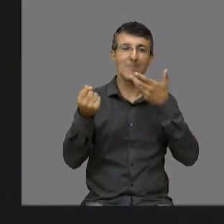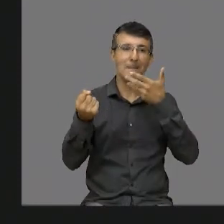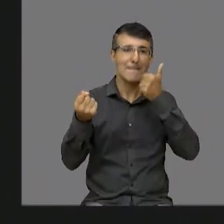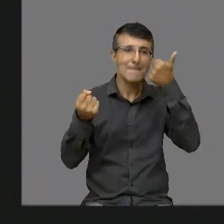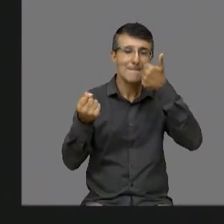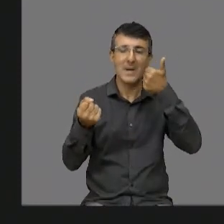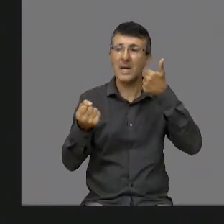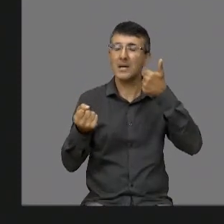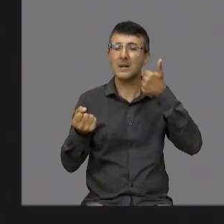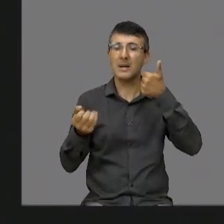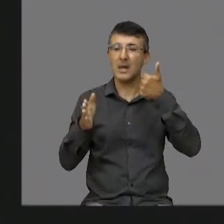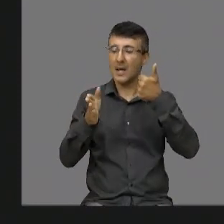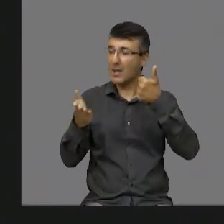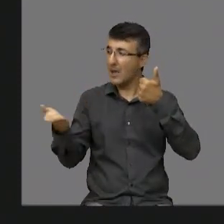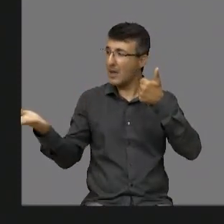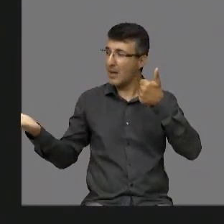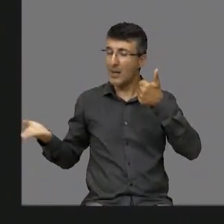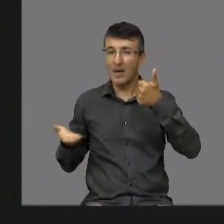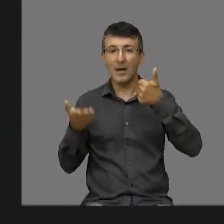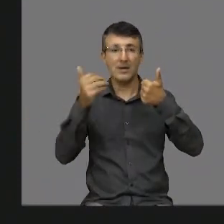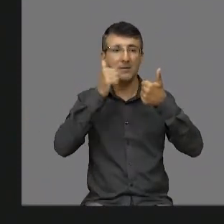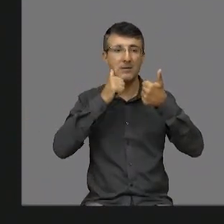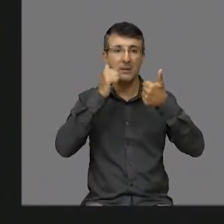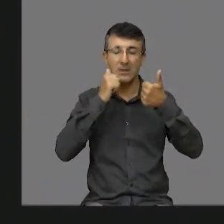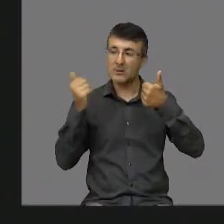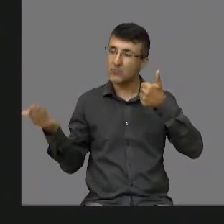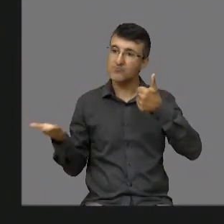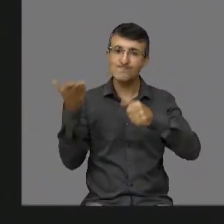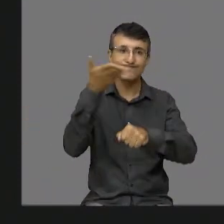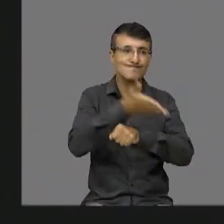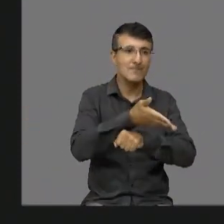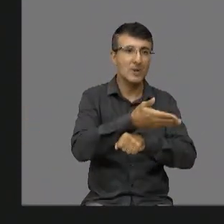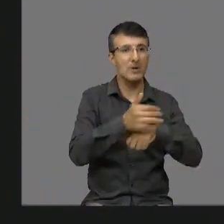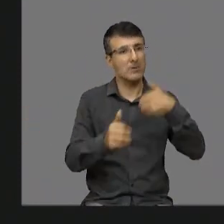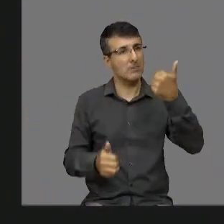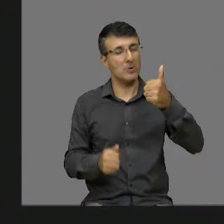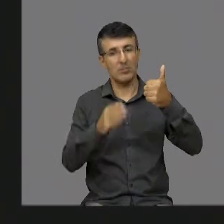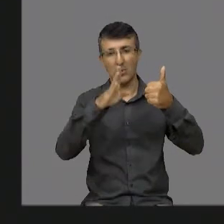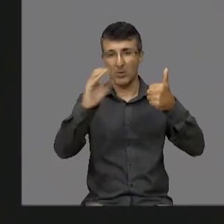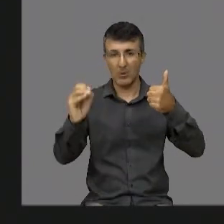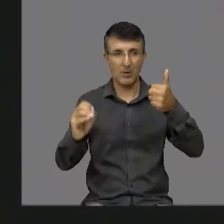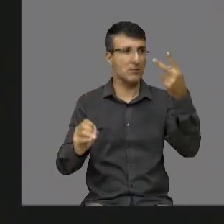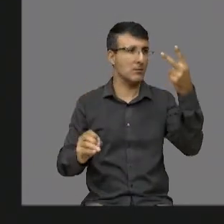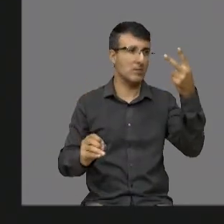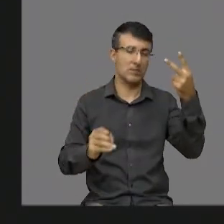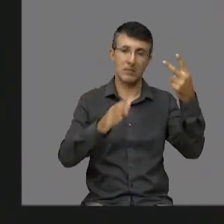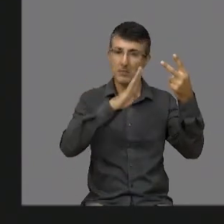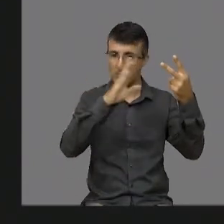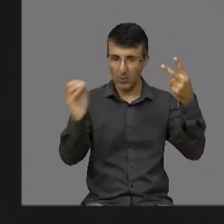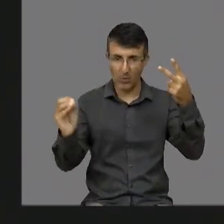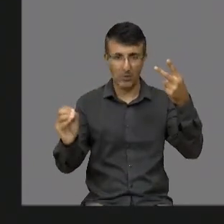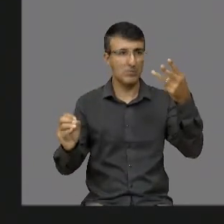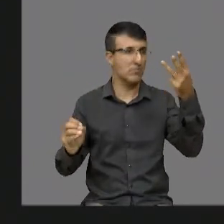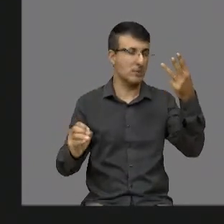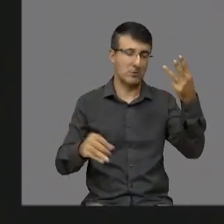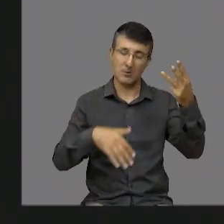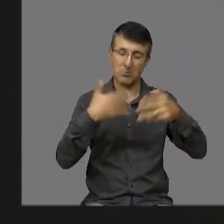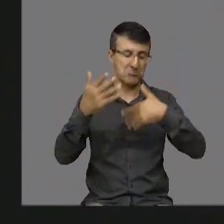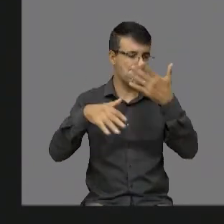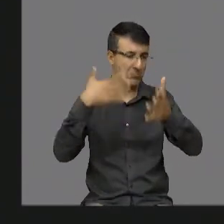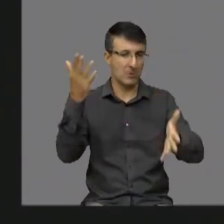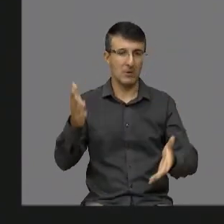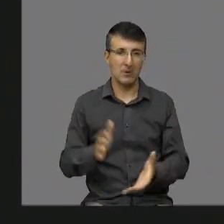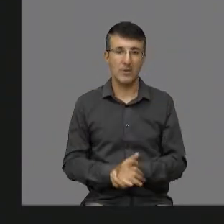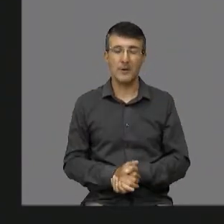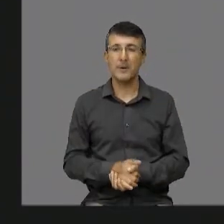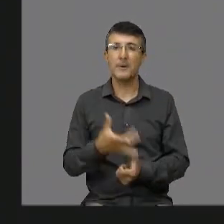fazer o primeiro BO, o segundo BO, o terceiro, porque elas vão e voltam, né? Para que a gente tenha essa mulher